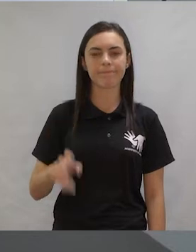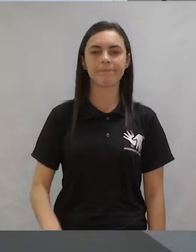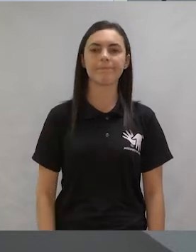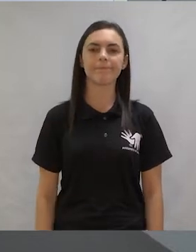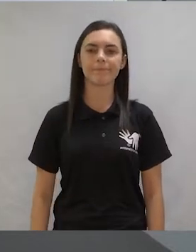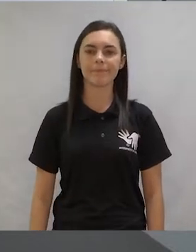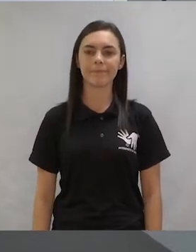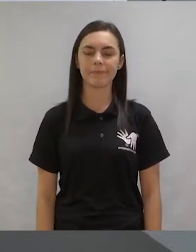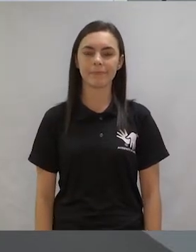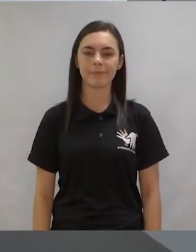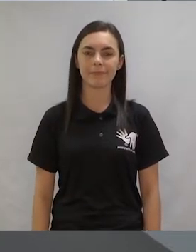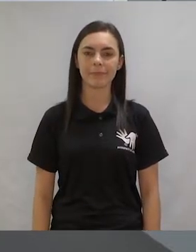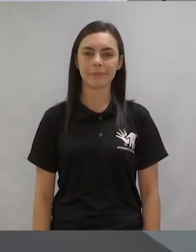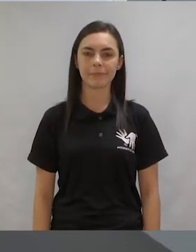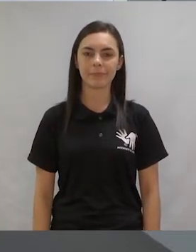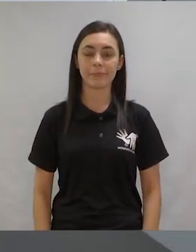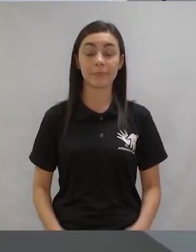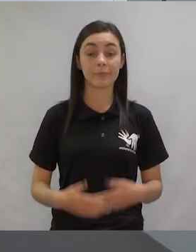5.